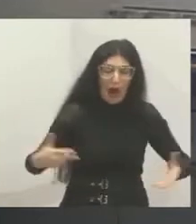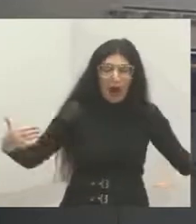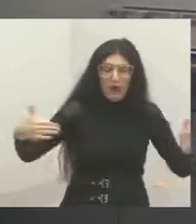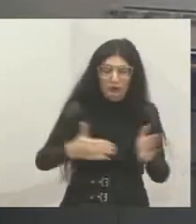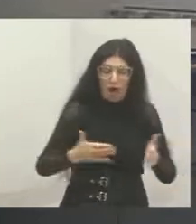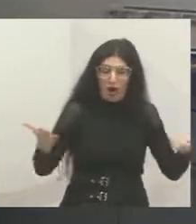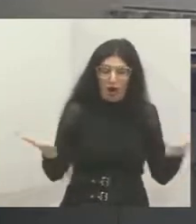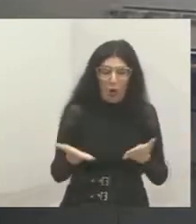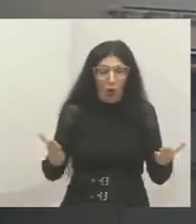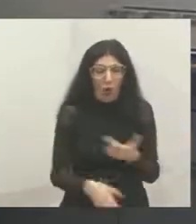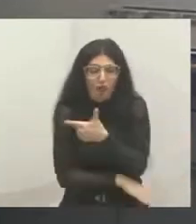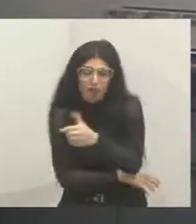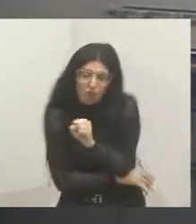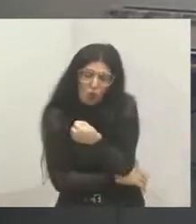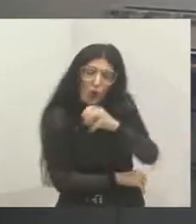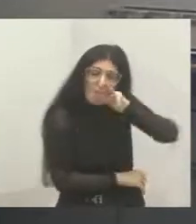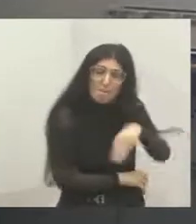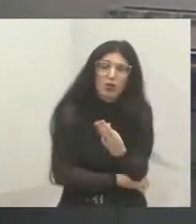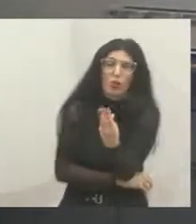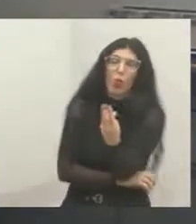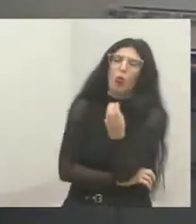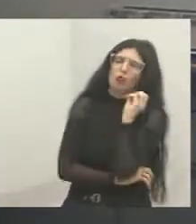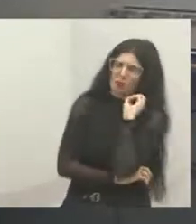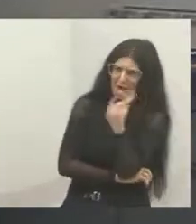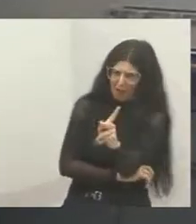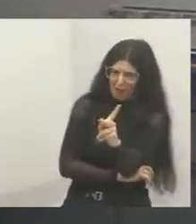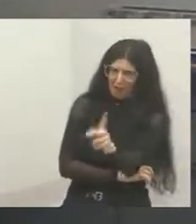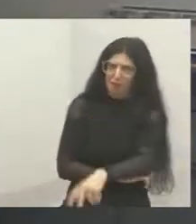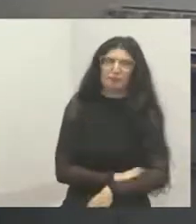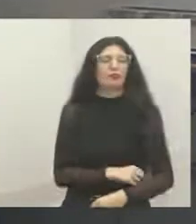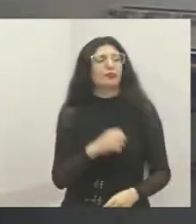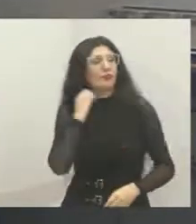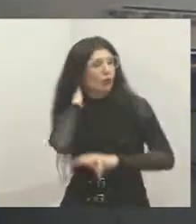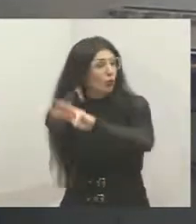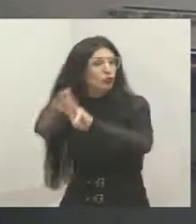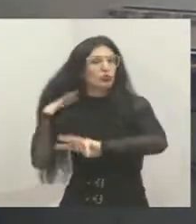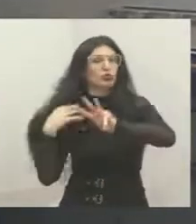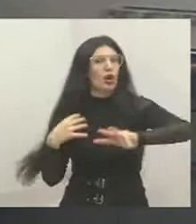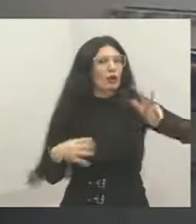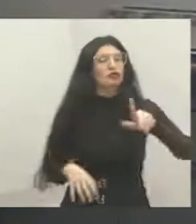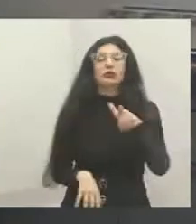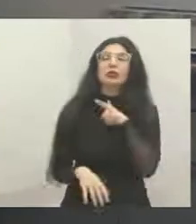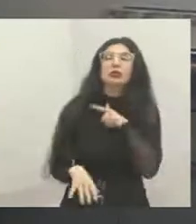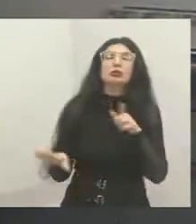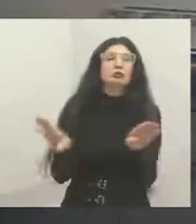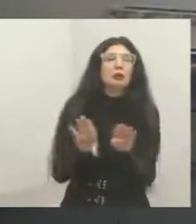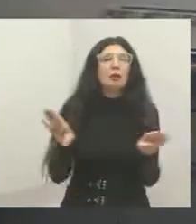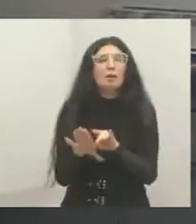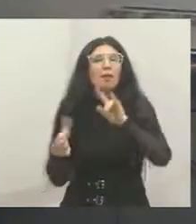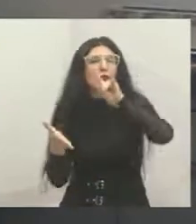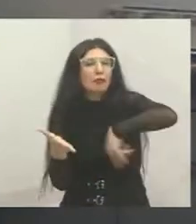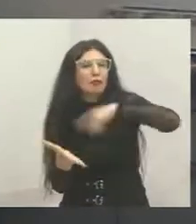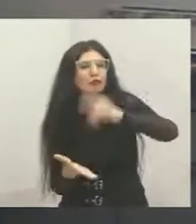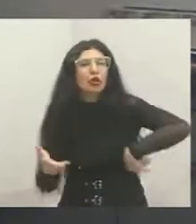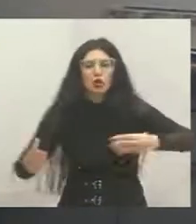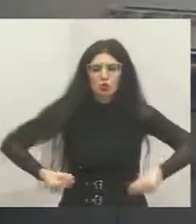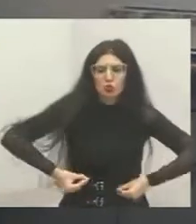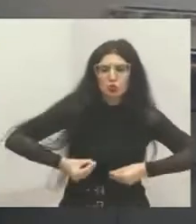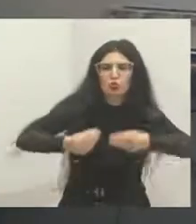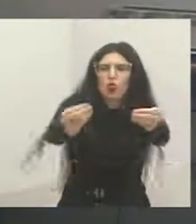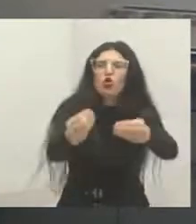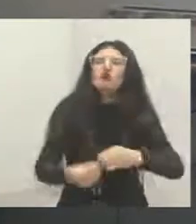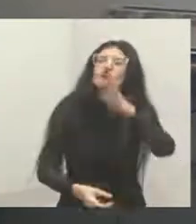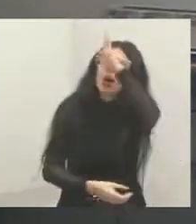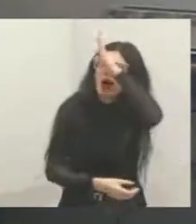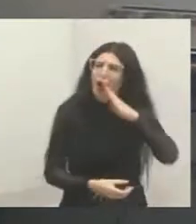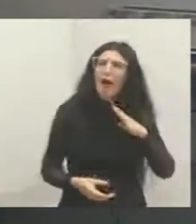agora, 28 milhões, tá? Nesse site também tem as documentações de doações recebidas, tem os